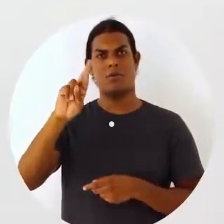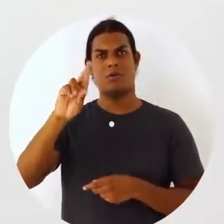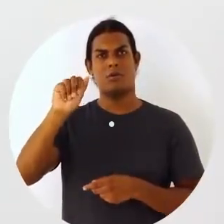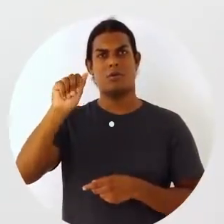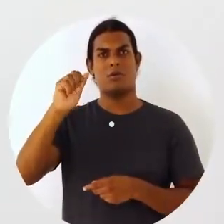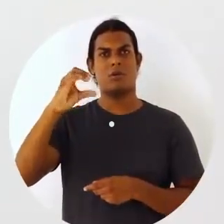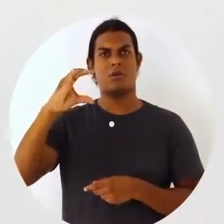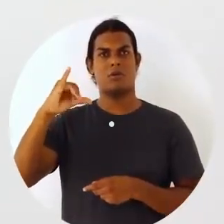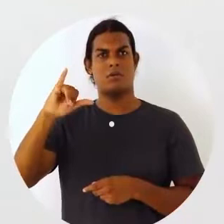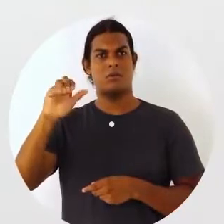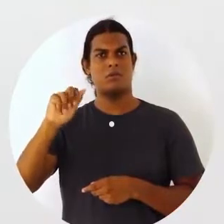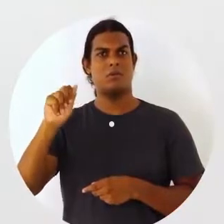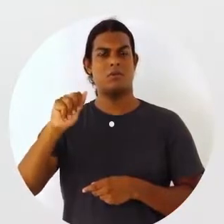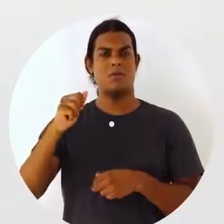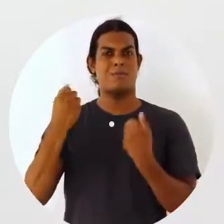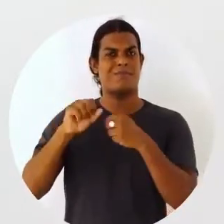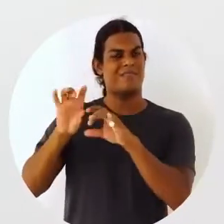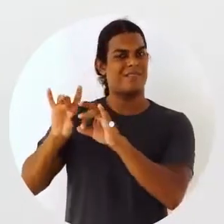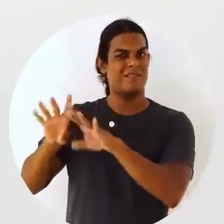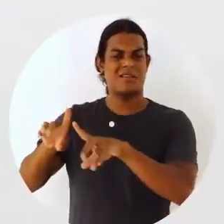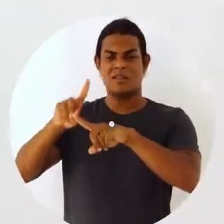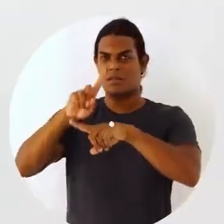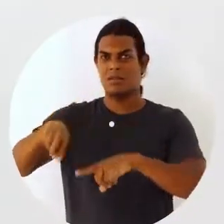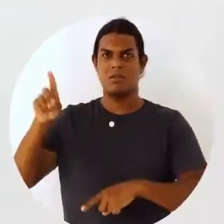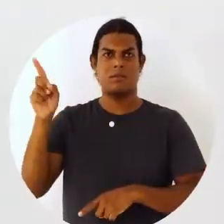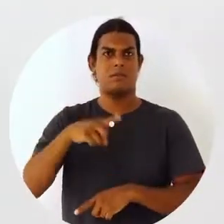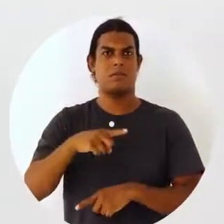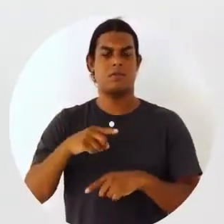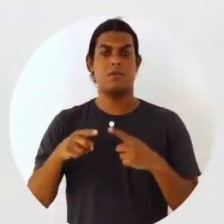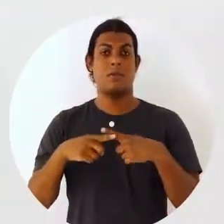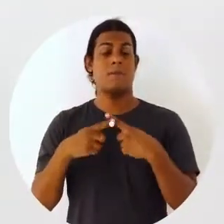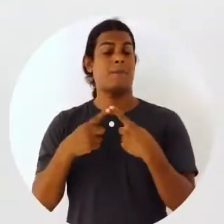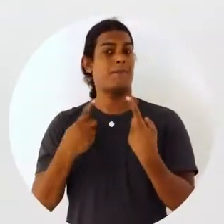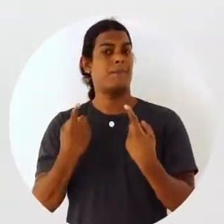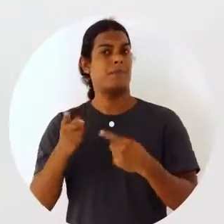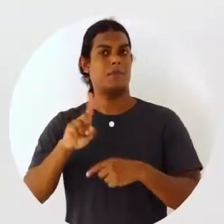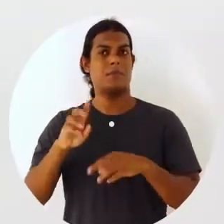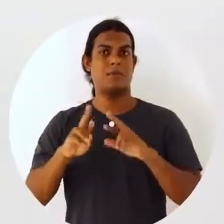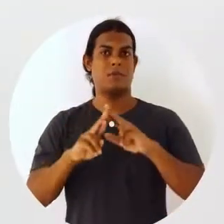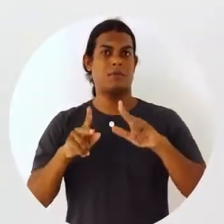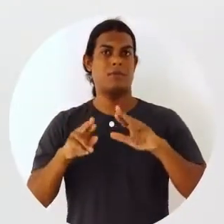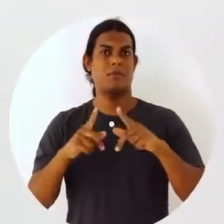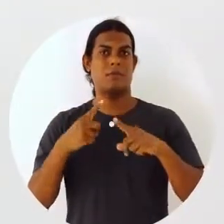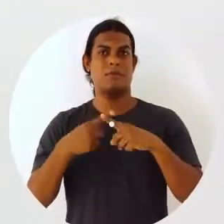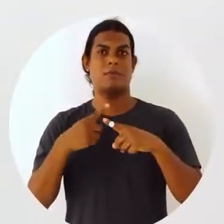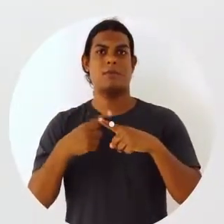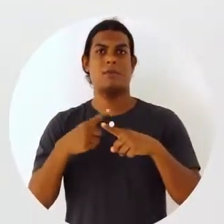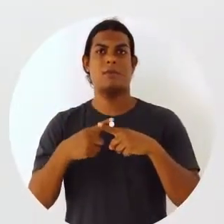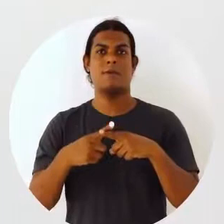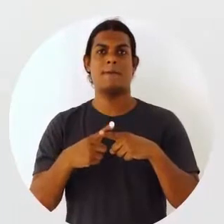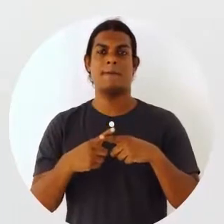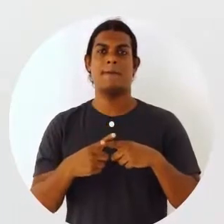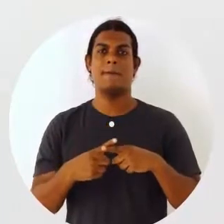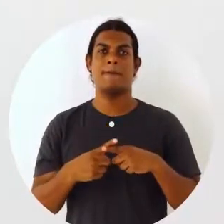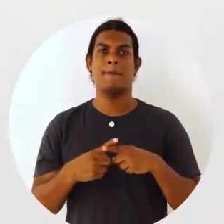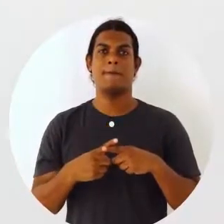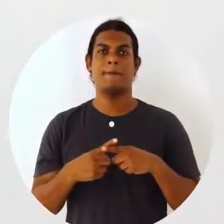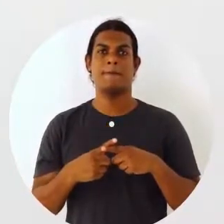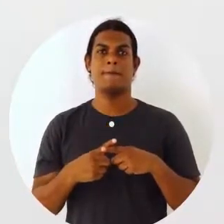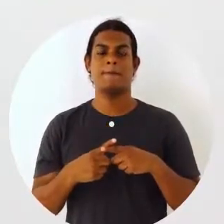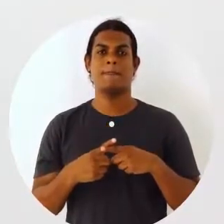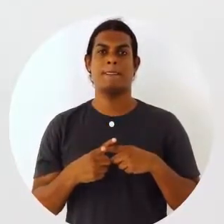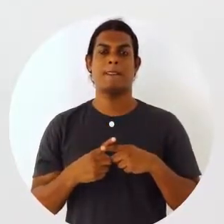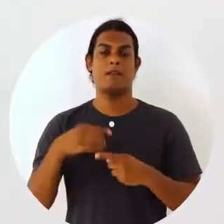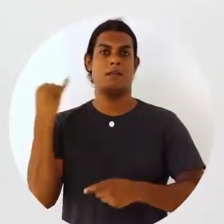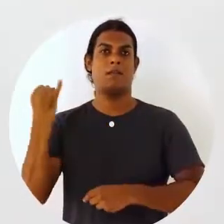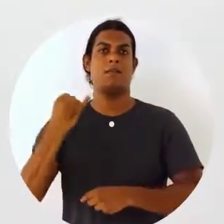devia tirar do nosso processo de trabalho. Mas não, eu digo a você que o preceito da burocracia, ele é bastante